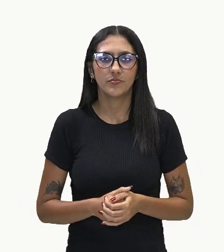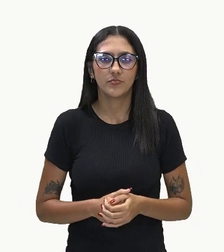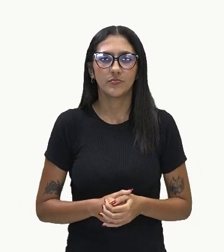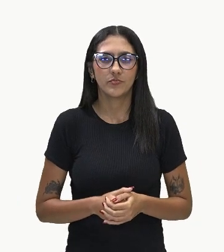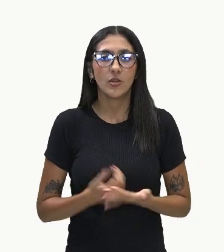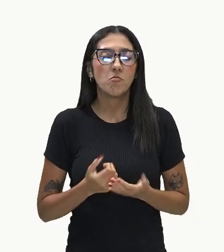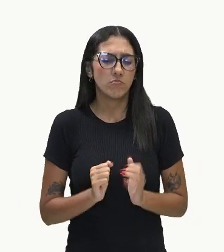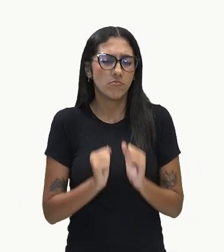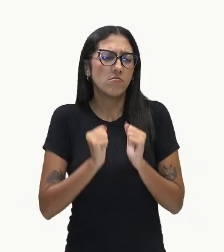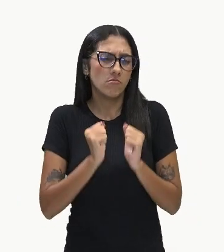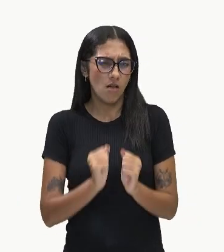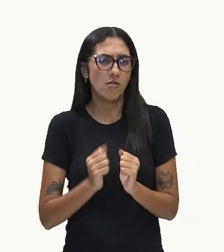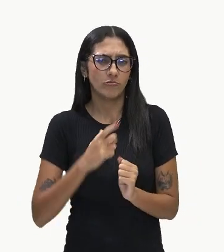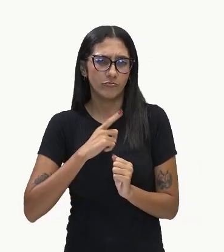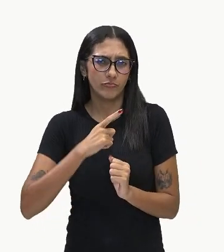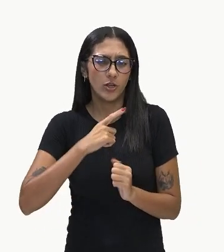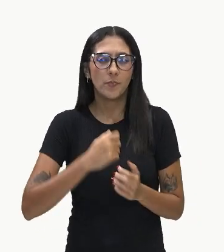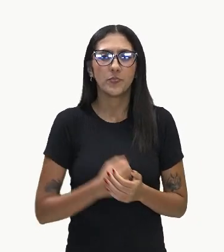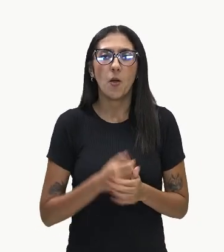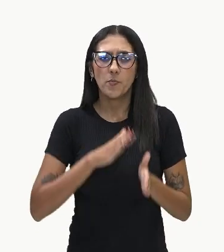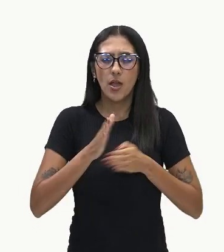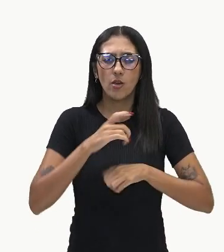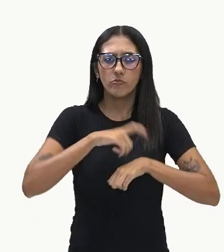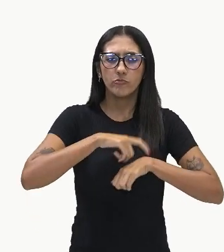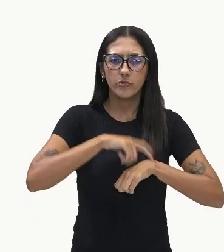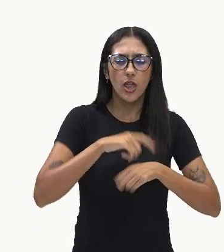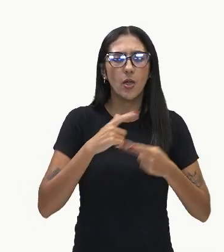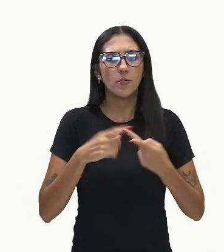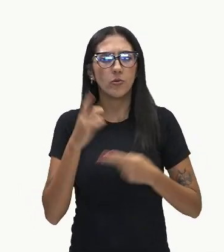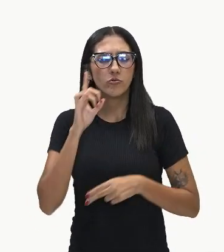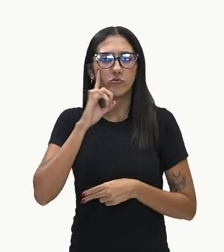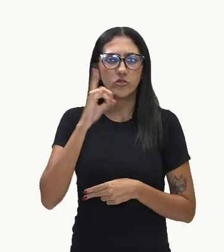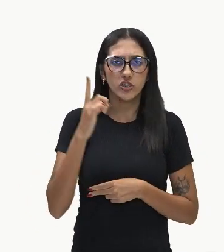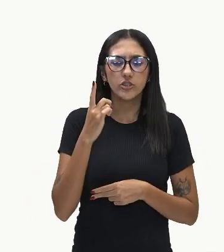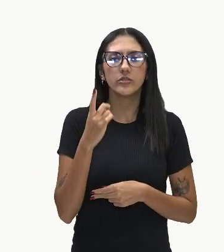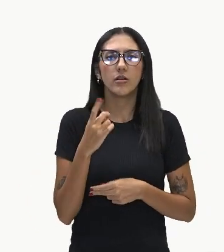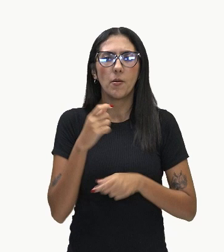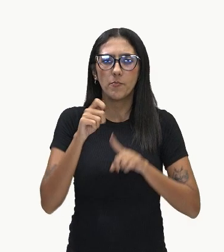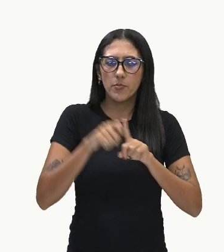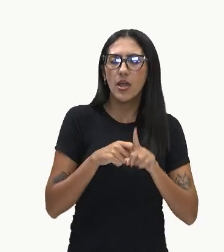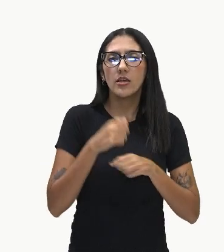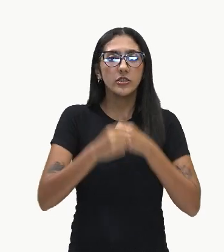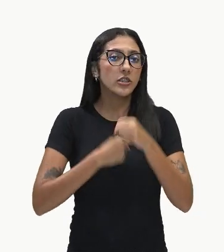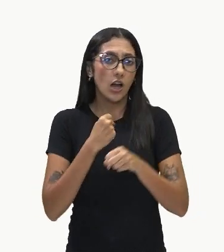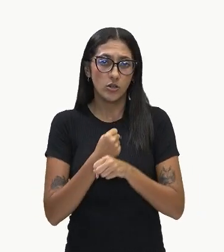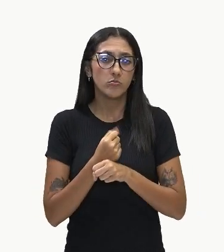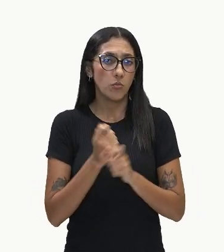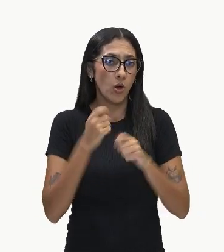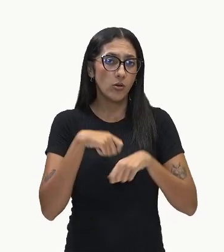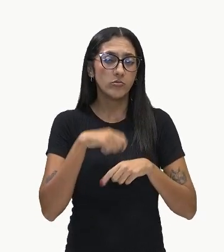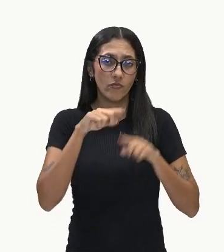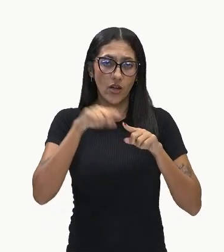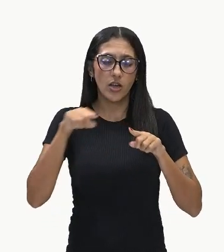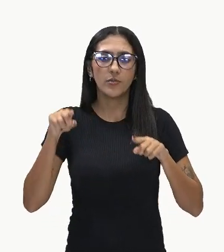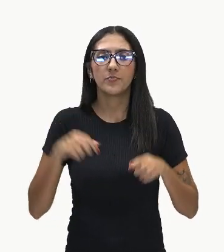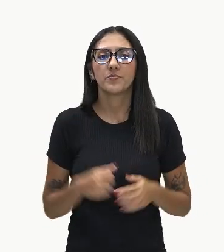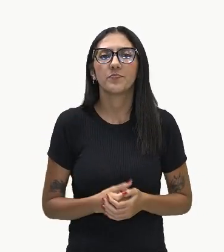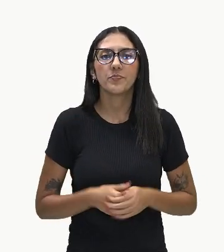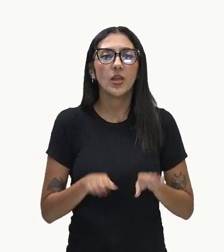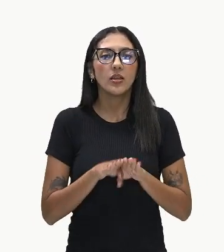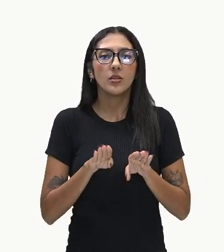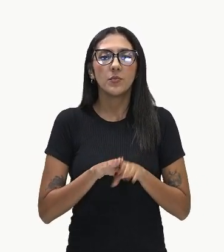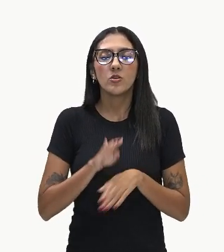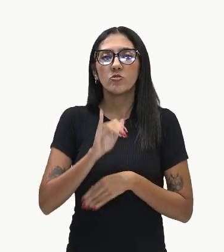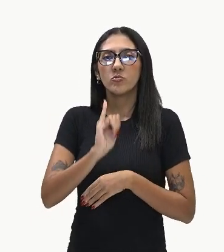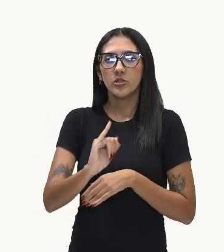ter o tempo em dias, em meses ou em anos, tudo bem? E a nossa taxa de juros é